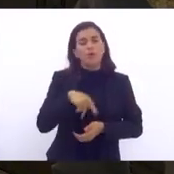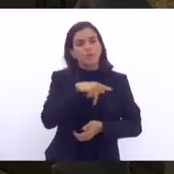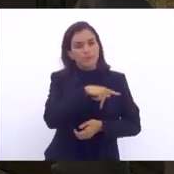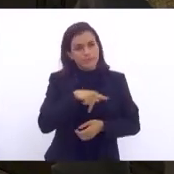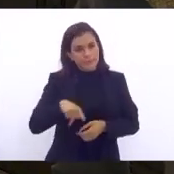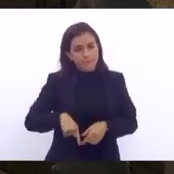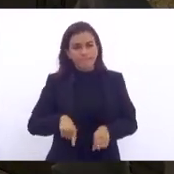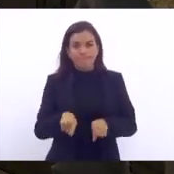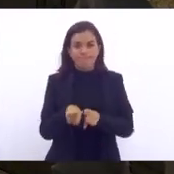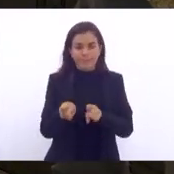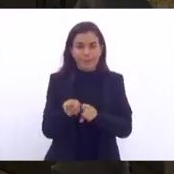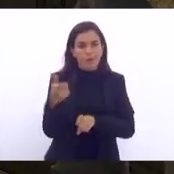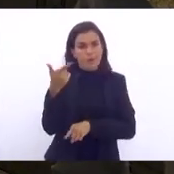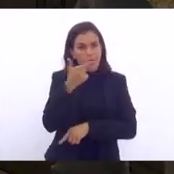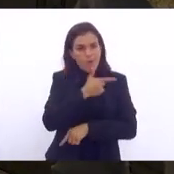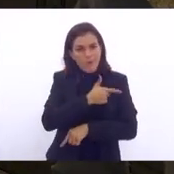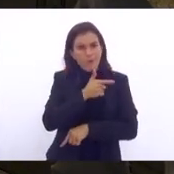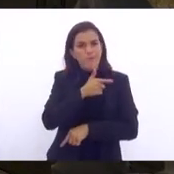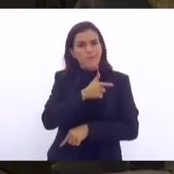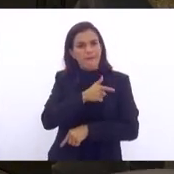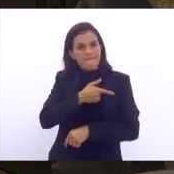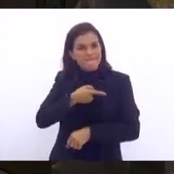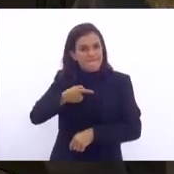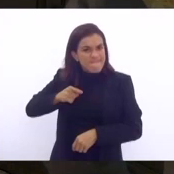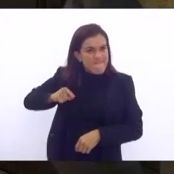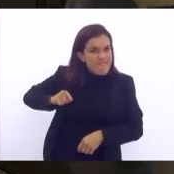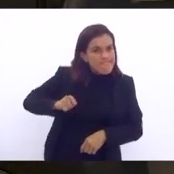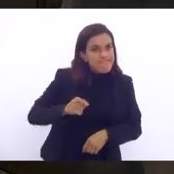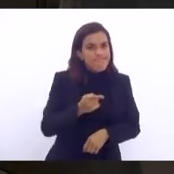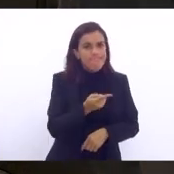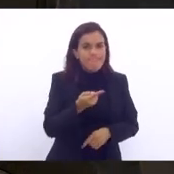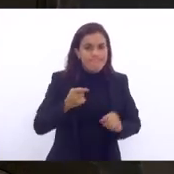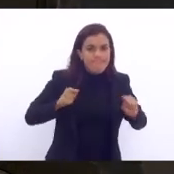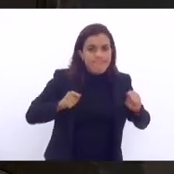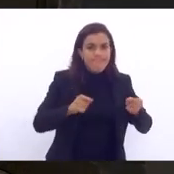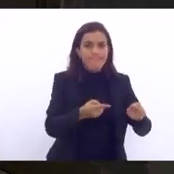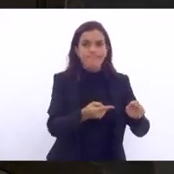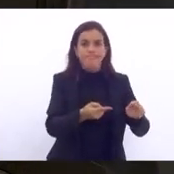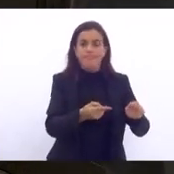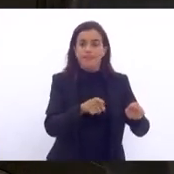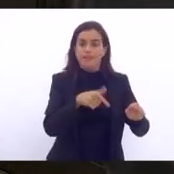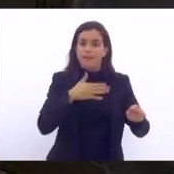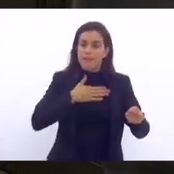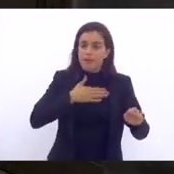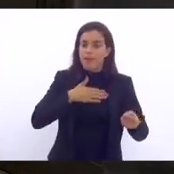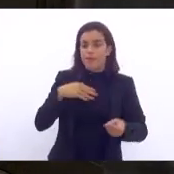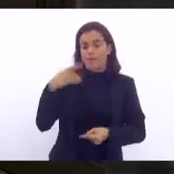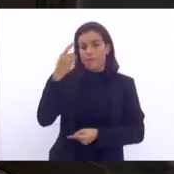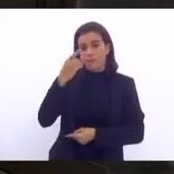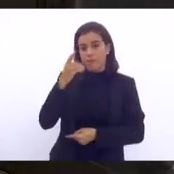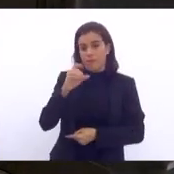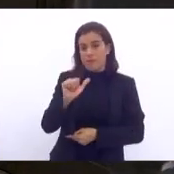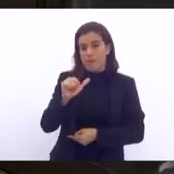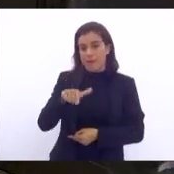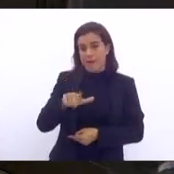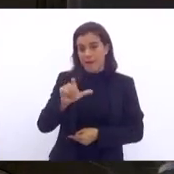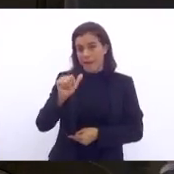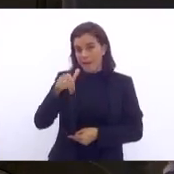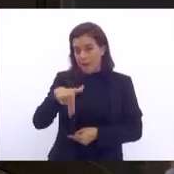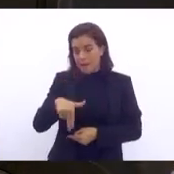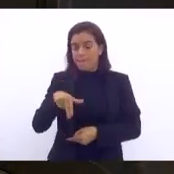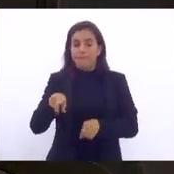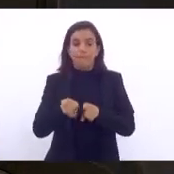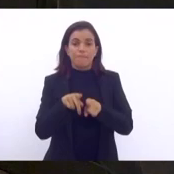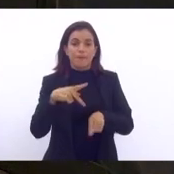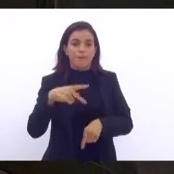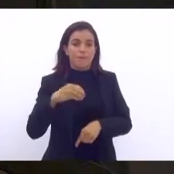de algo tão sensível, e essas pessoas que nos veem, eu, deputado Poubel, deputado Alan Lopes, nas ruas, combatendo a máfia do reboque,